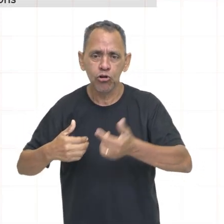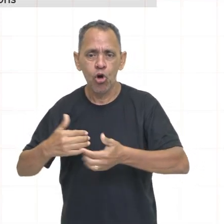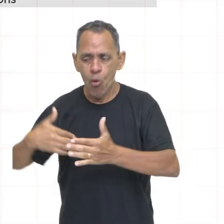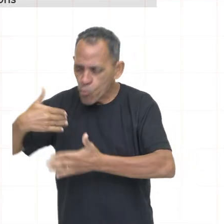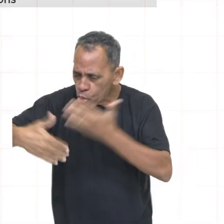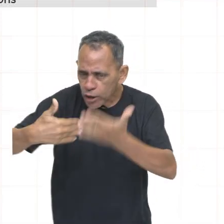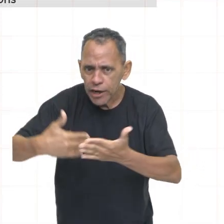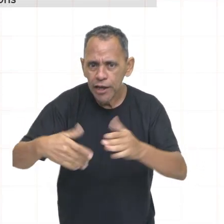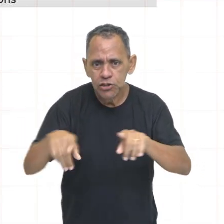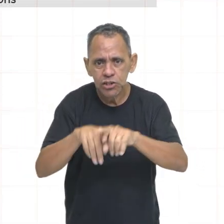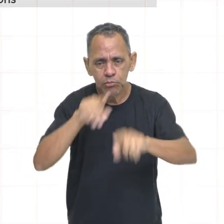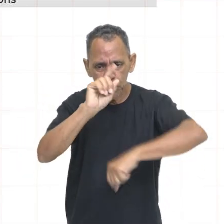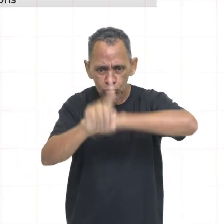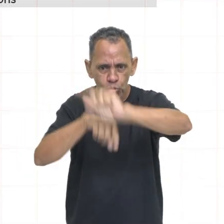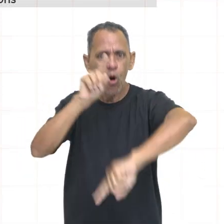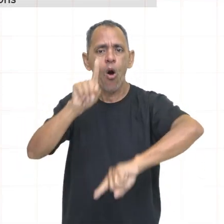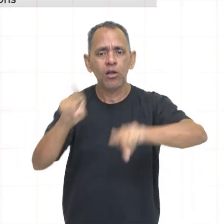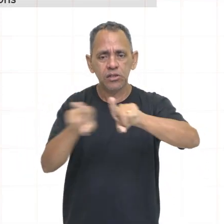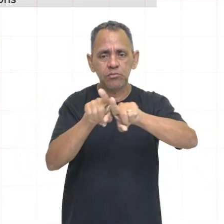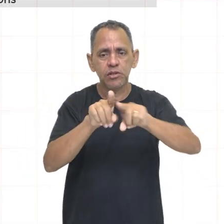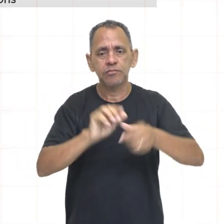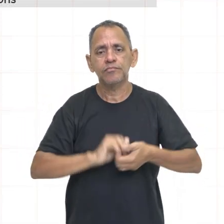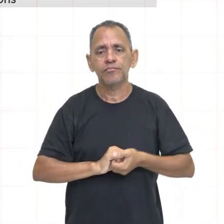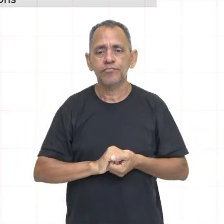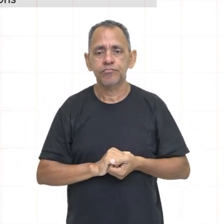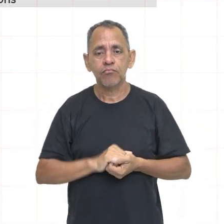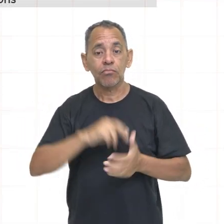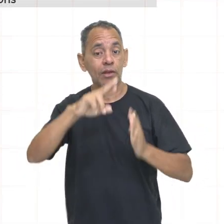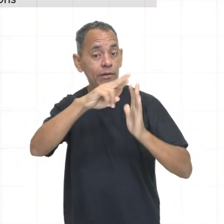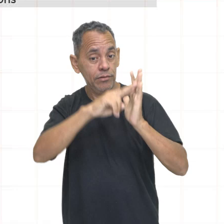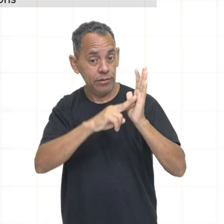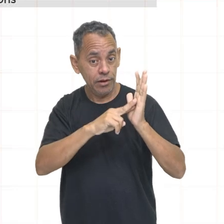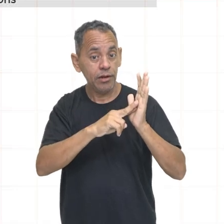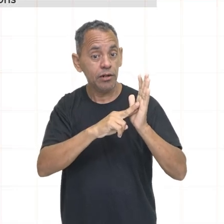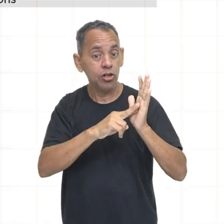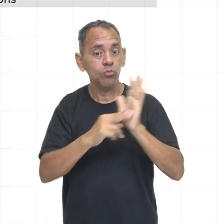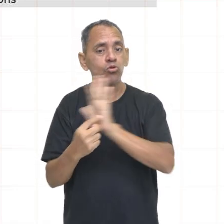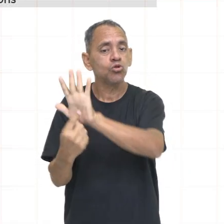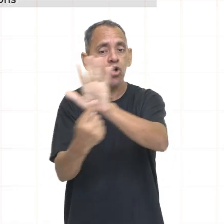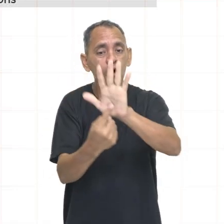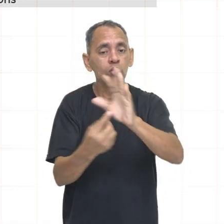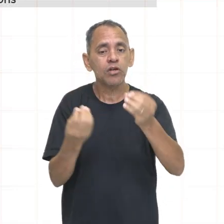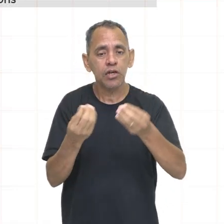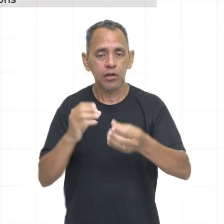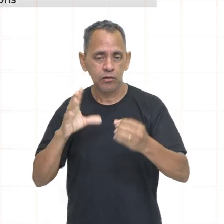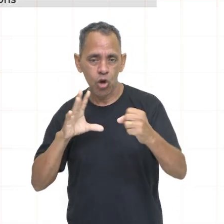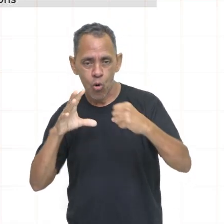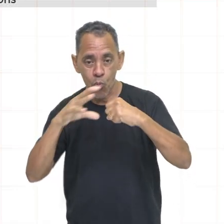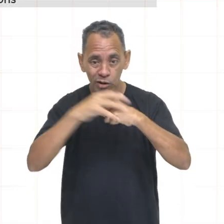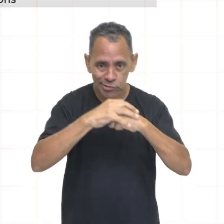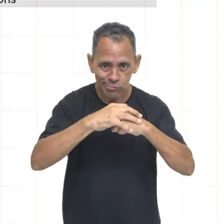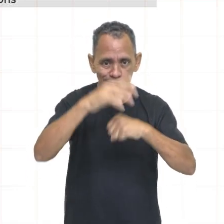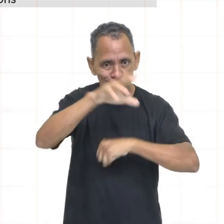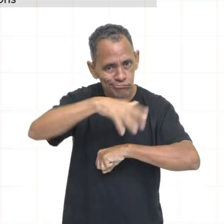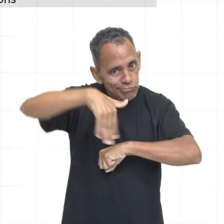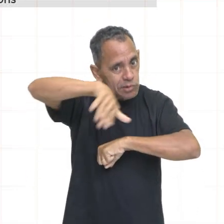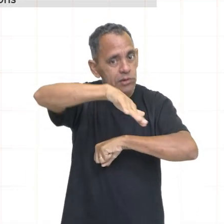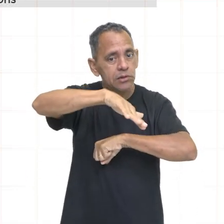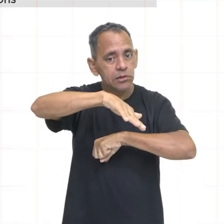Essas medidas, que medidas, professor, da Operação Amazônia, determinavam que a ocupação da região